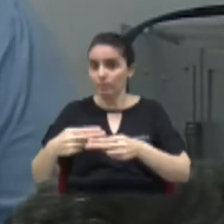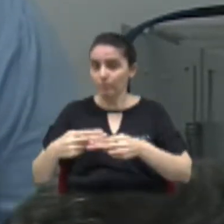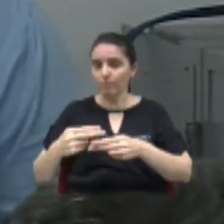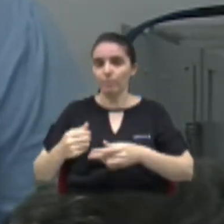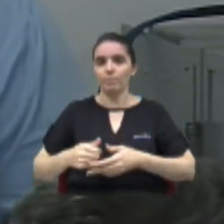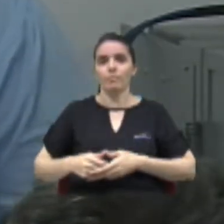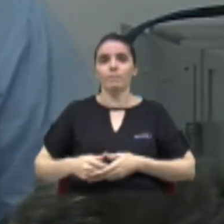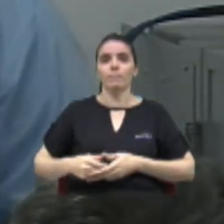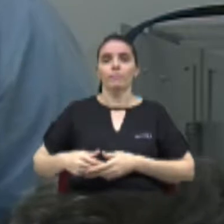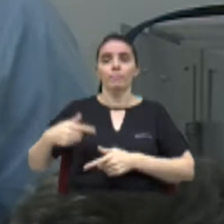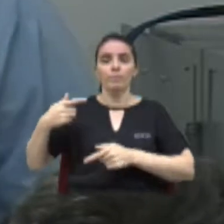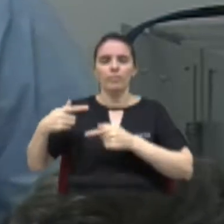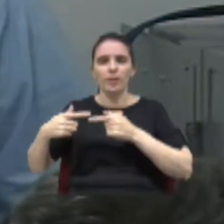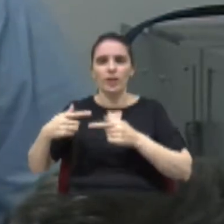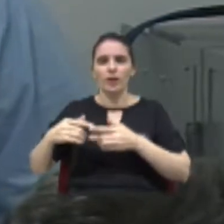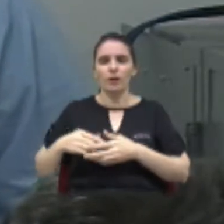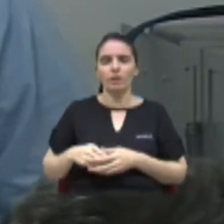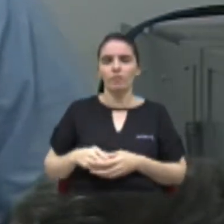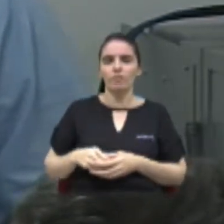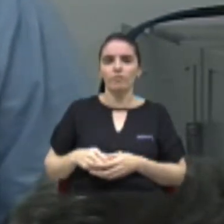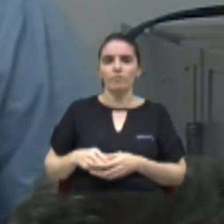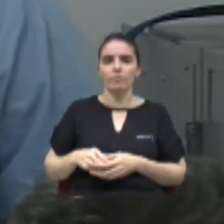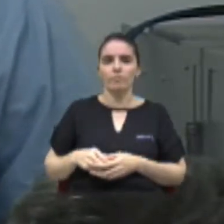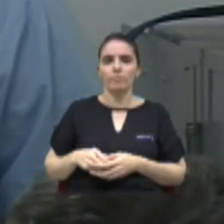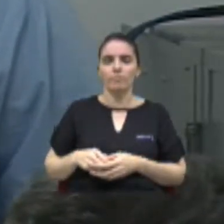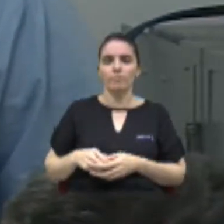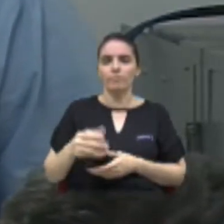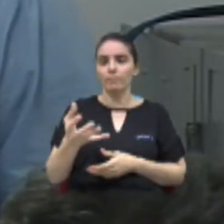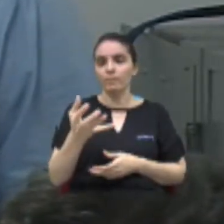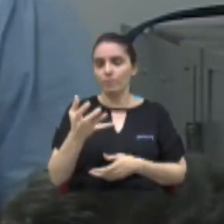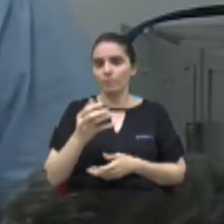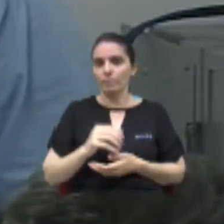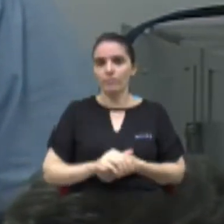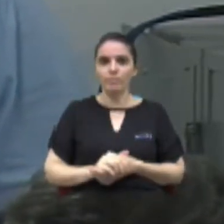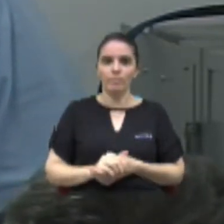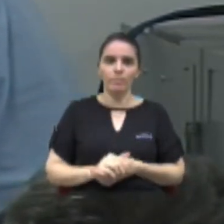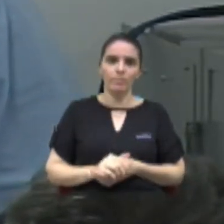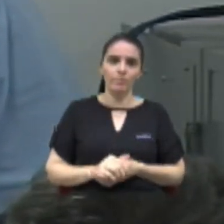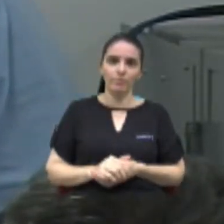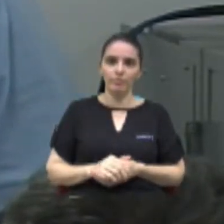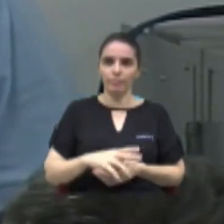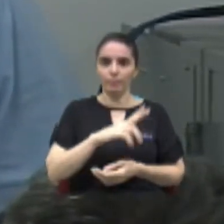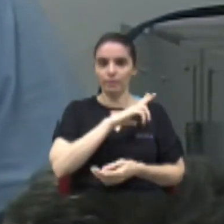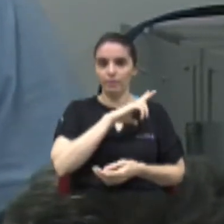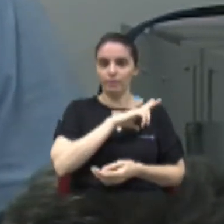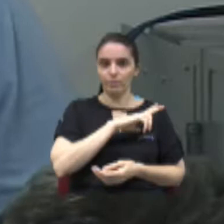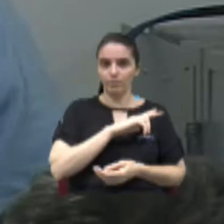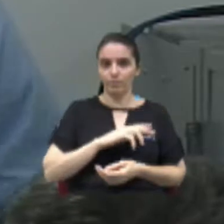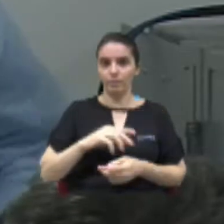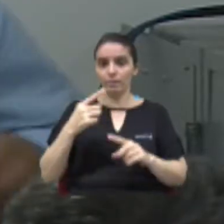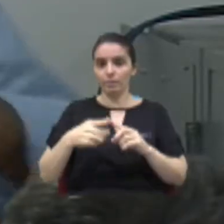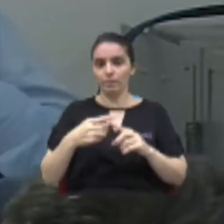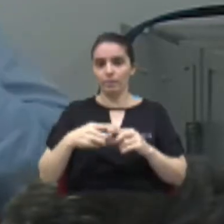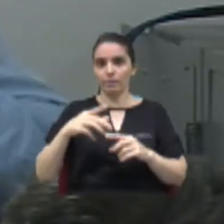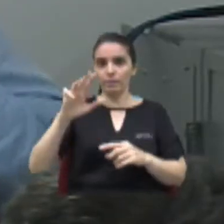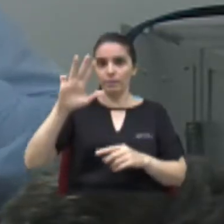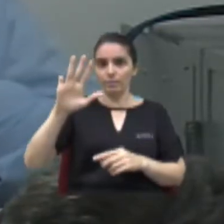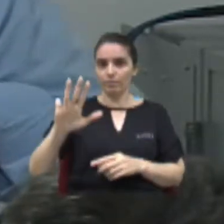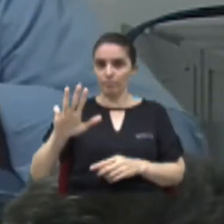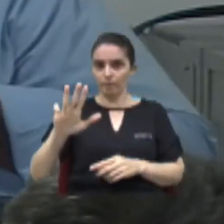população, todos anseiam por transparência. Nós estamos vendo aí que, nesses últimos dias, o que tem